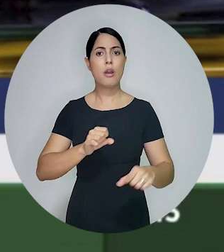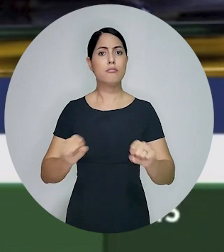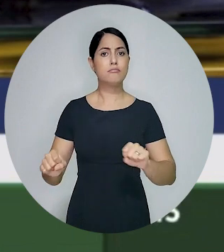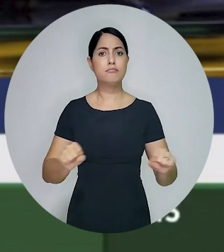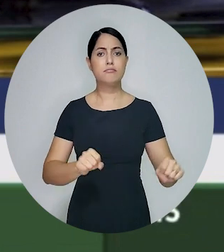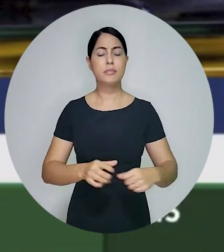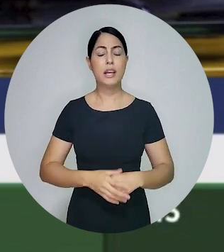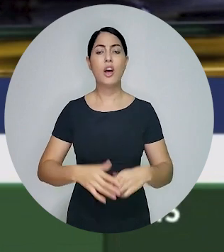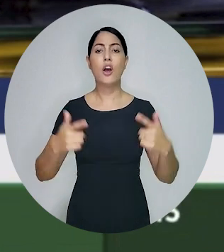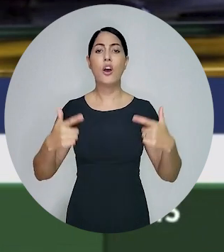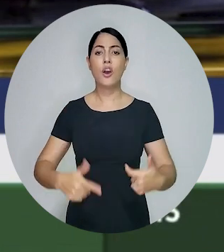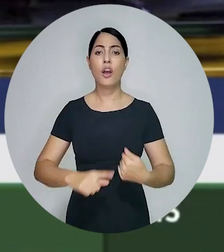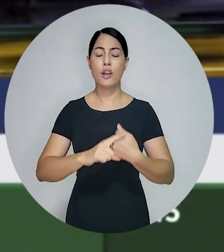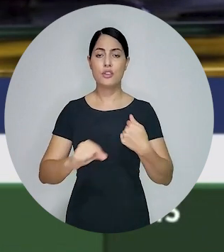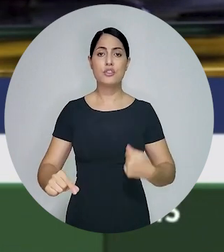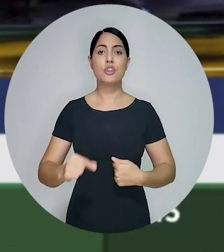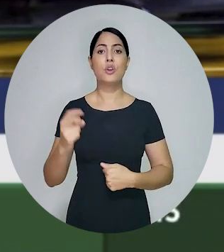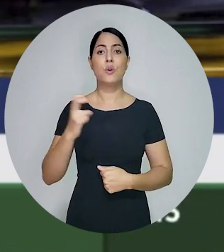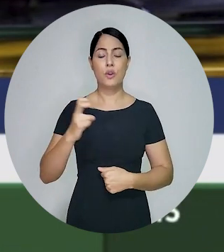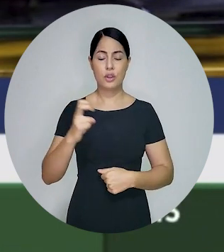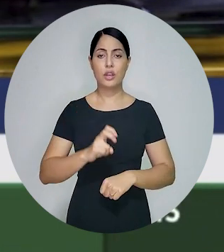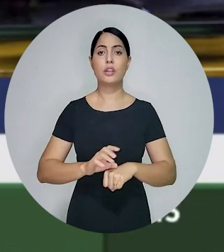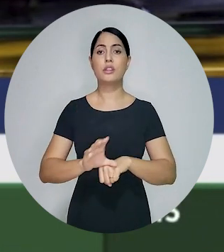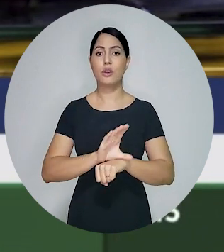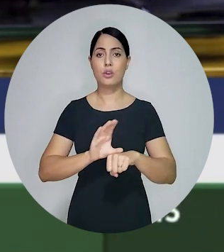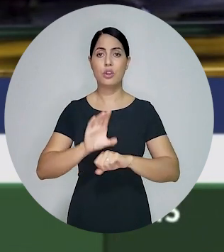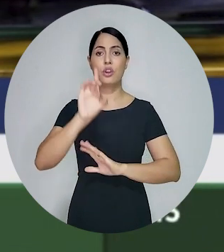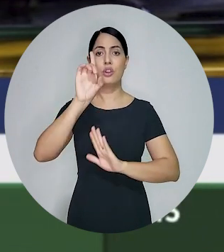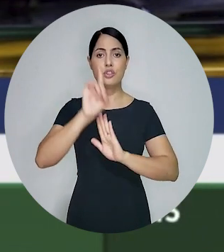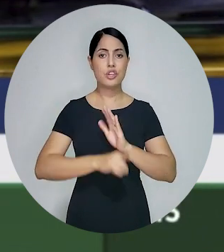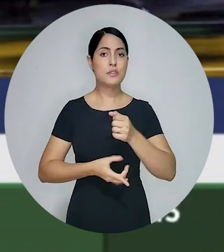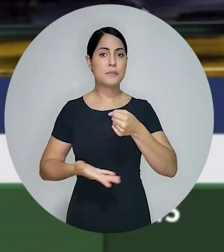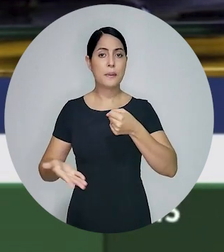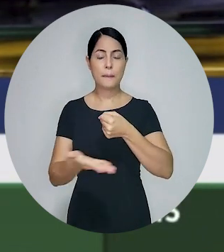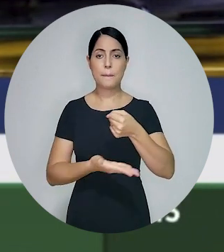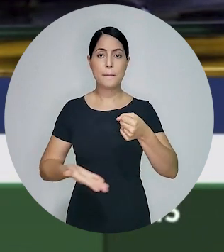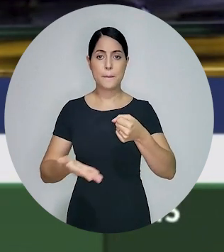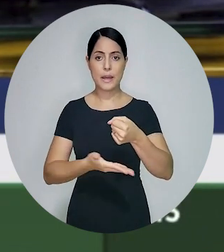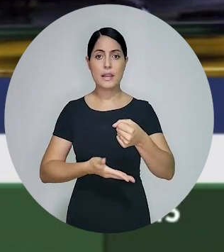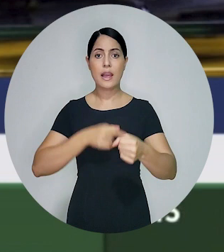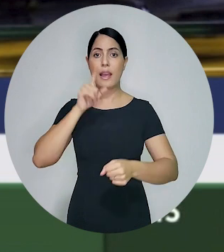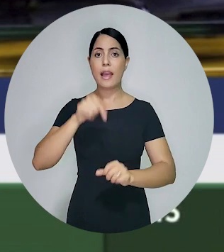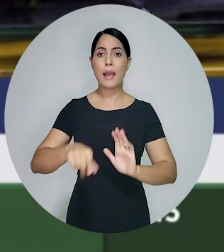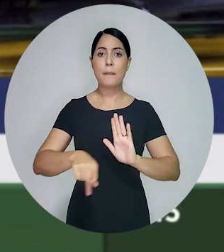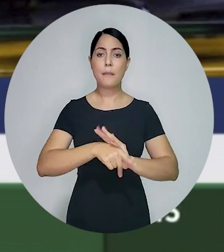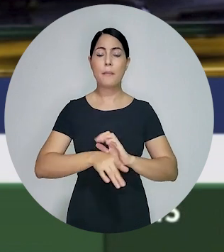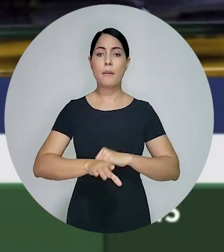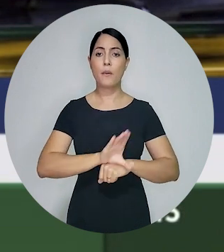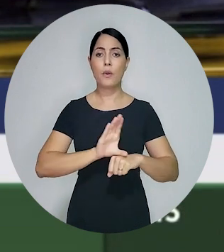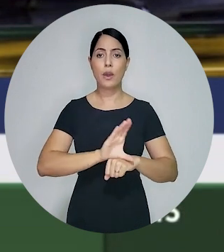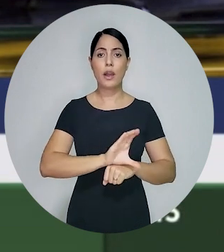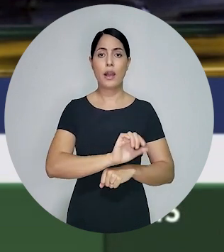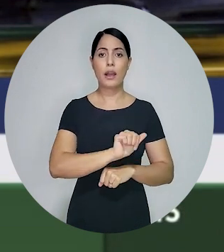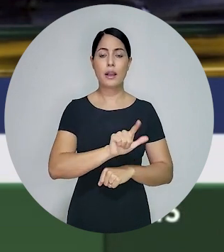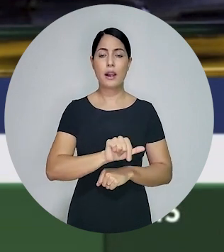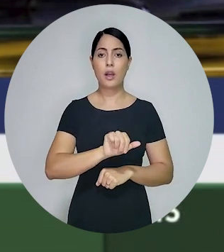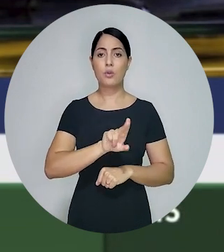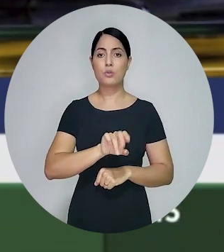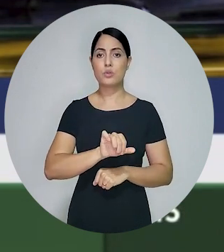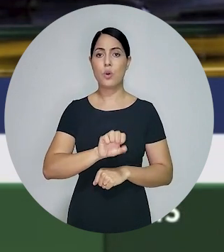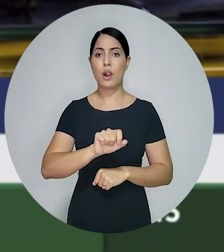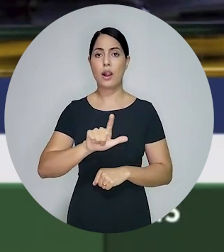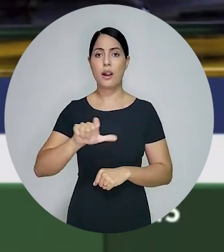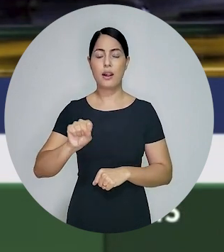defesa, que são direitos previstos no artigo 5º da Constituição Federal como direitos e garantias fundamentais. São